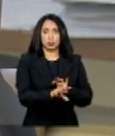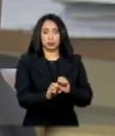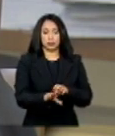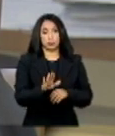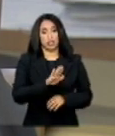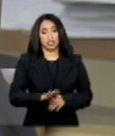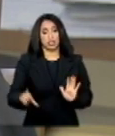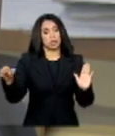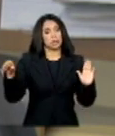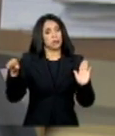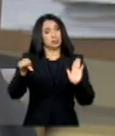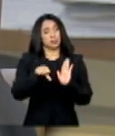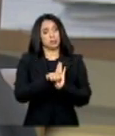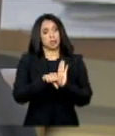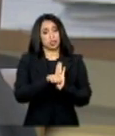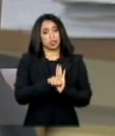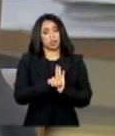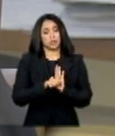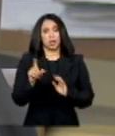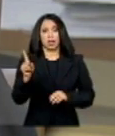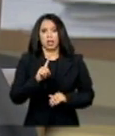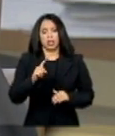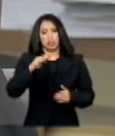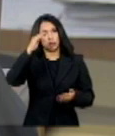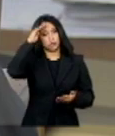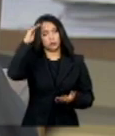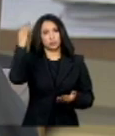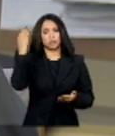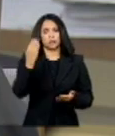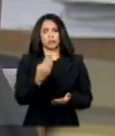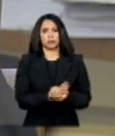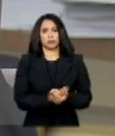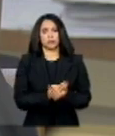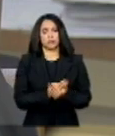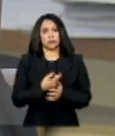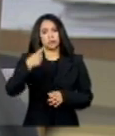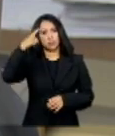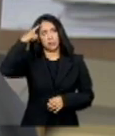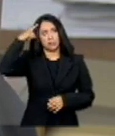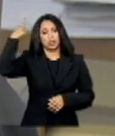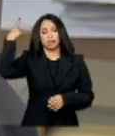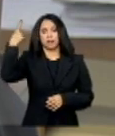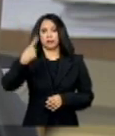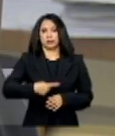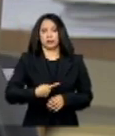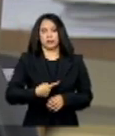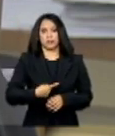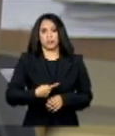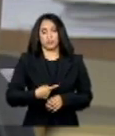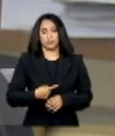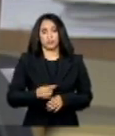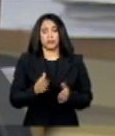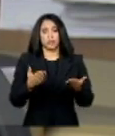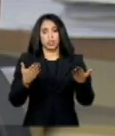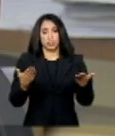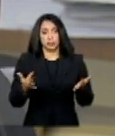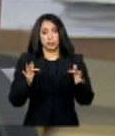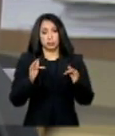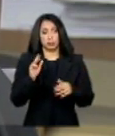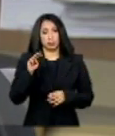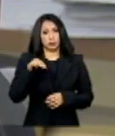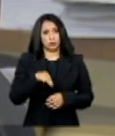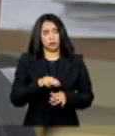infracional com a não submissão da questão à autoridade judicial por fim o requerente pública pela